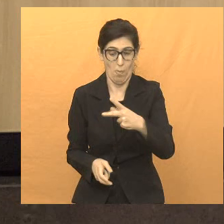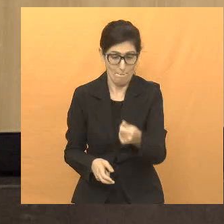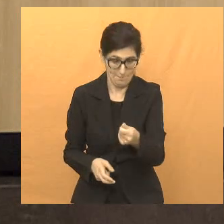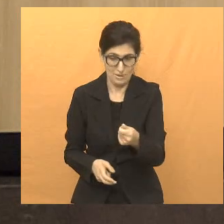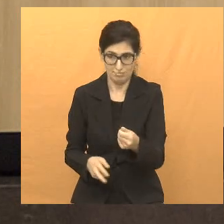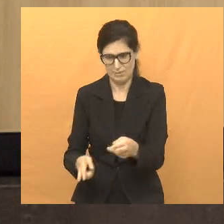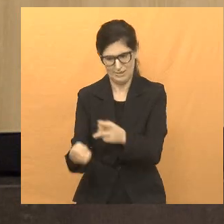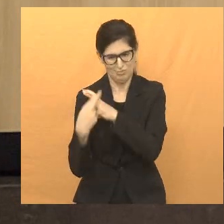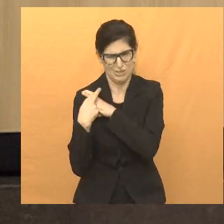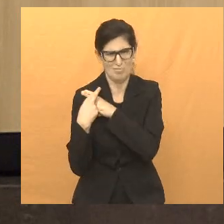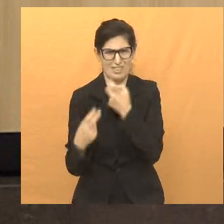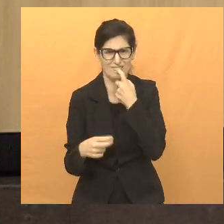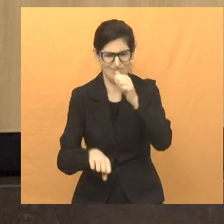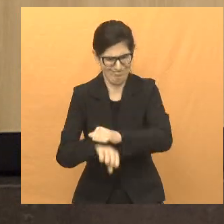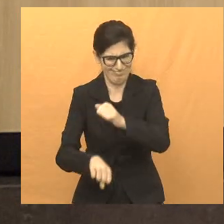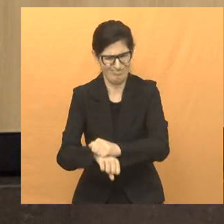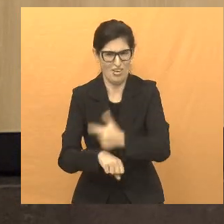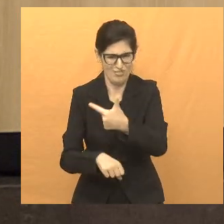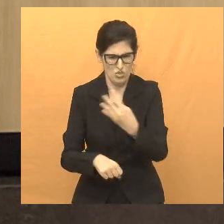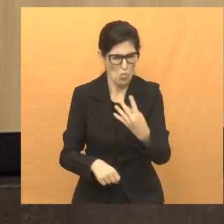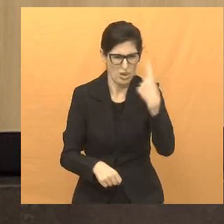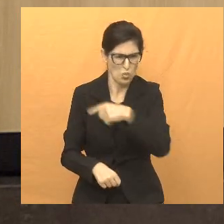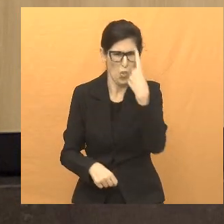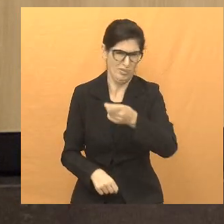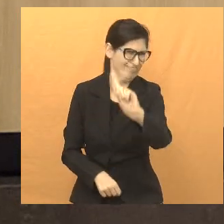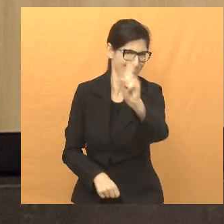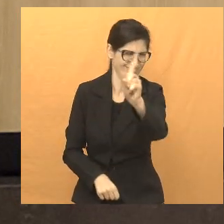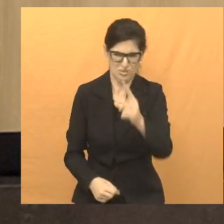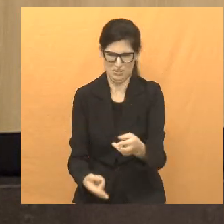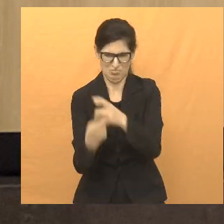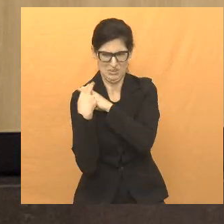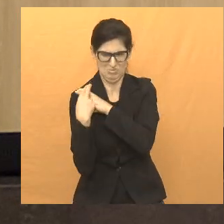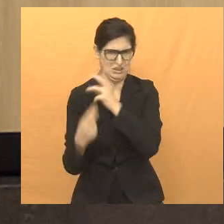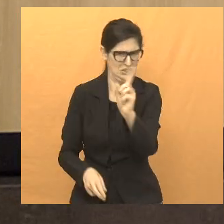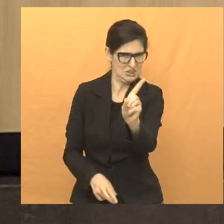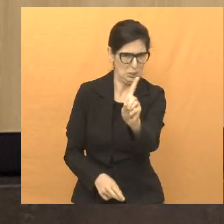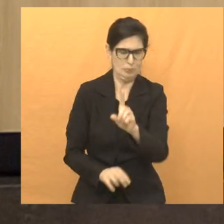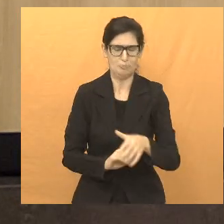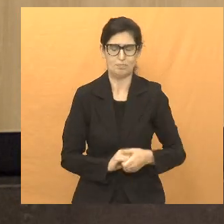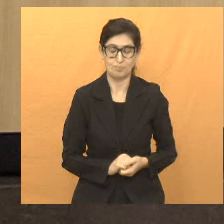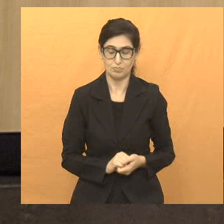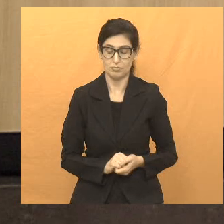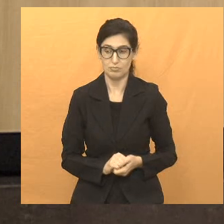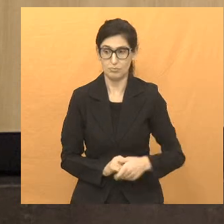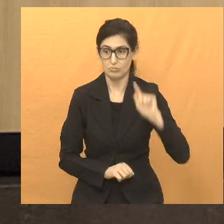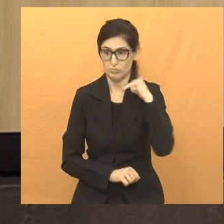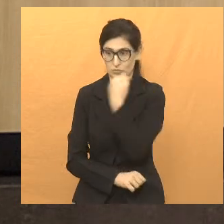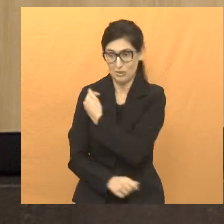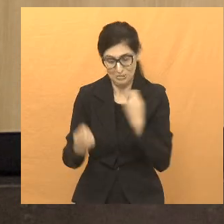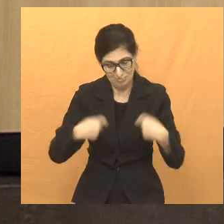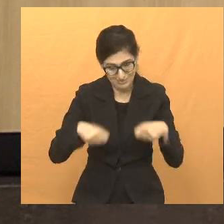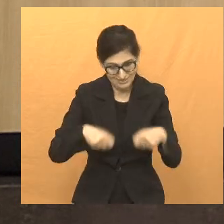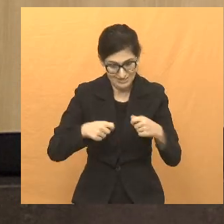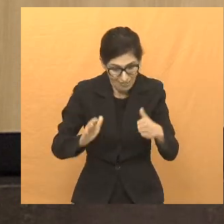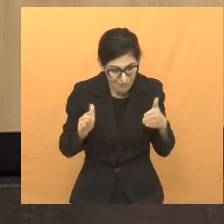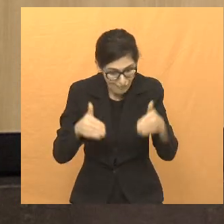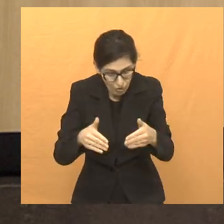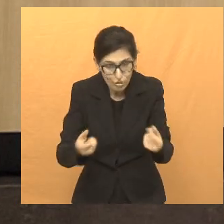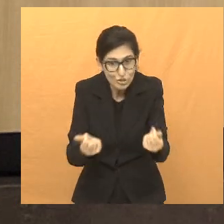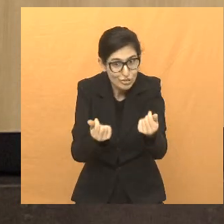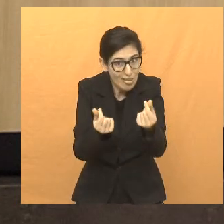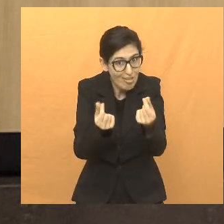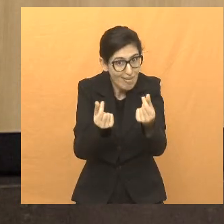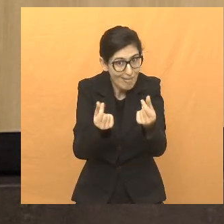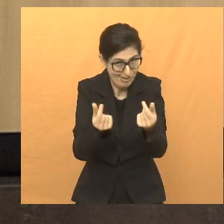ter atendimento odontológico 24 horas. Em relação a gente tem que trabalhar o dinheiro, porque o dinheiro é finito, né? Se